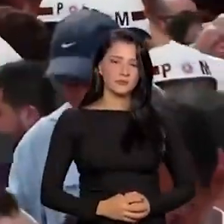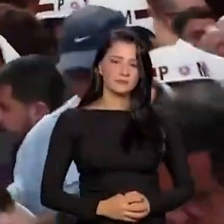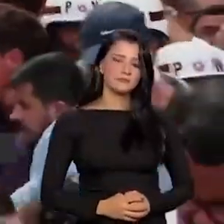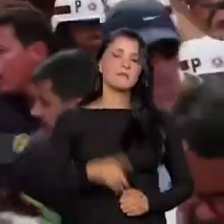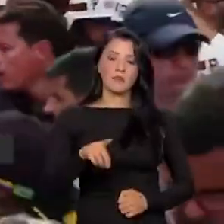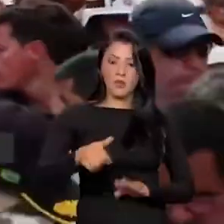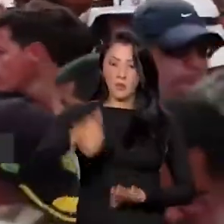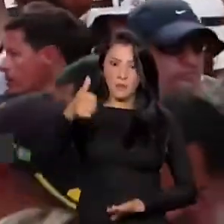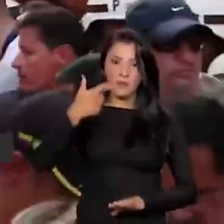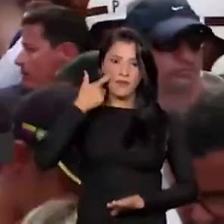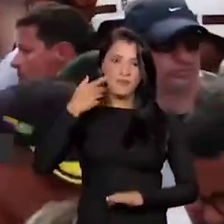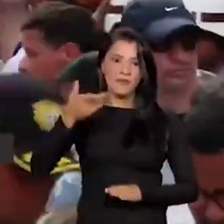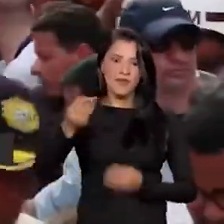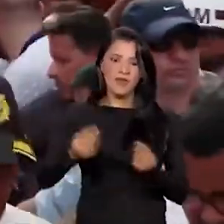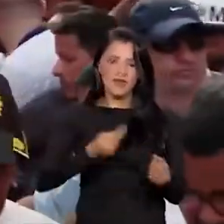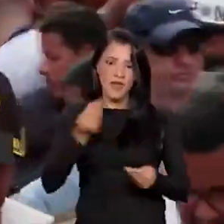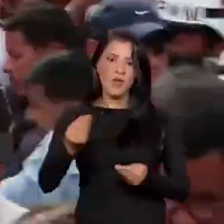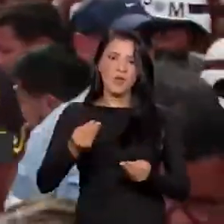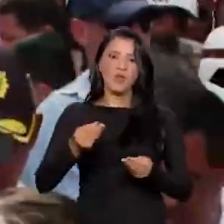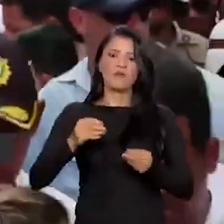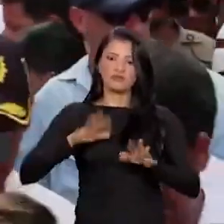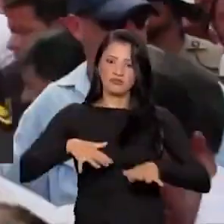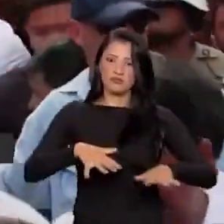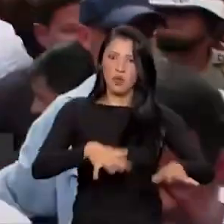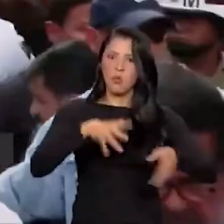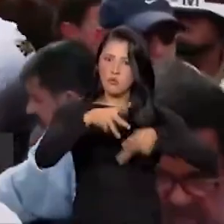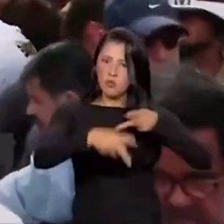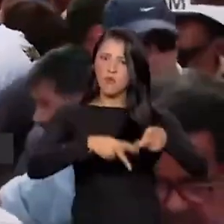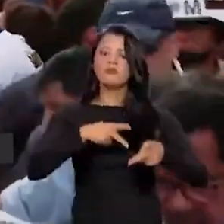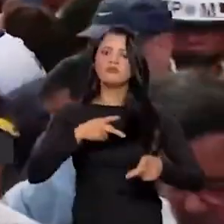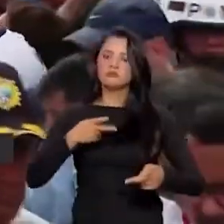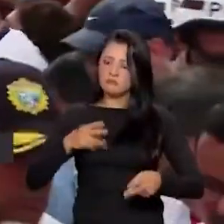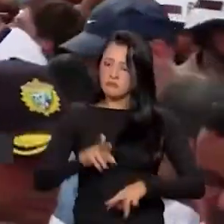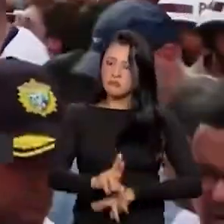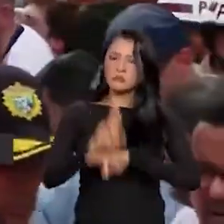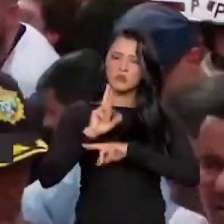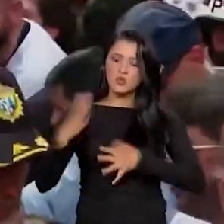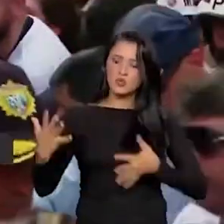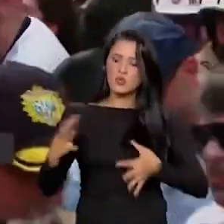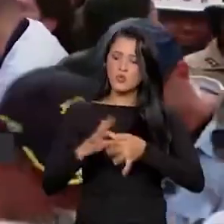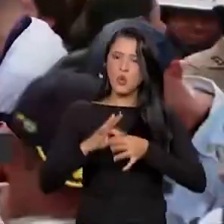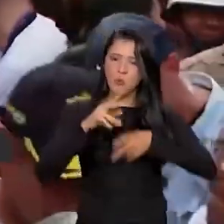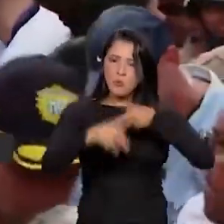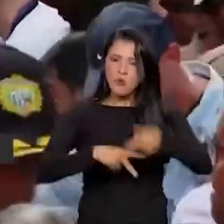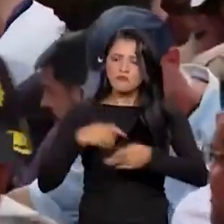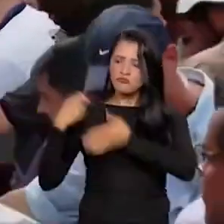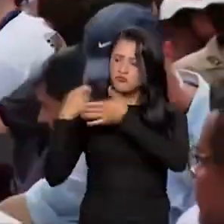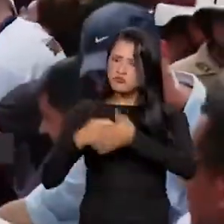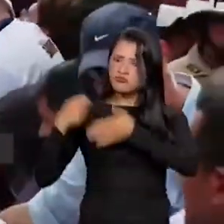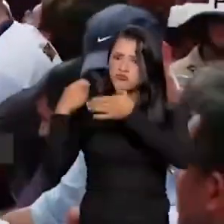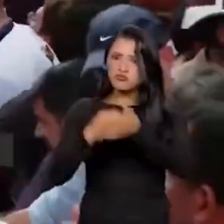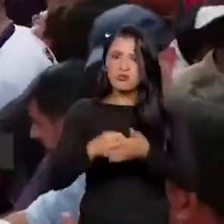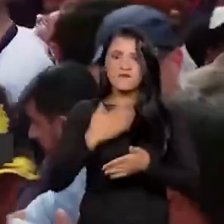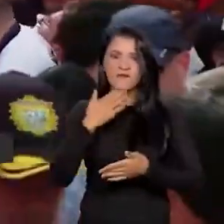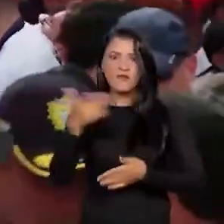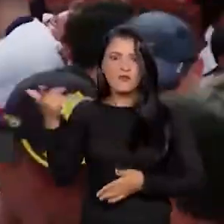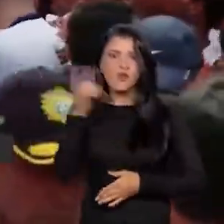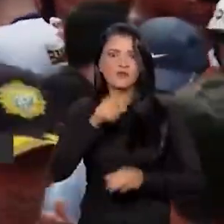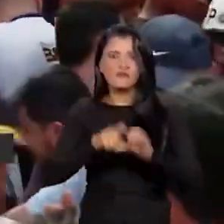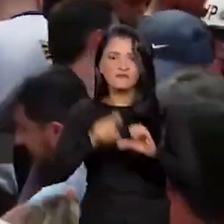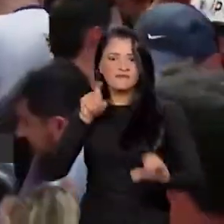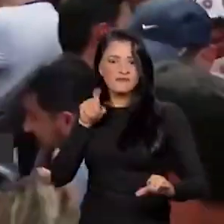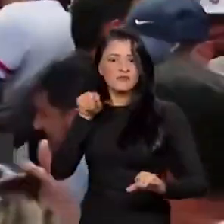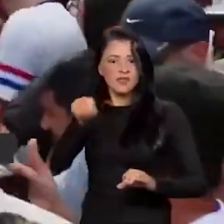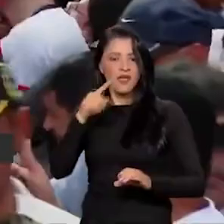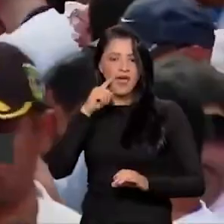Aí o primeiro passo é o fogo simbólico, que representa a união dos povos que lutaram pela independência. Ele